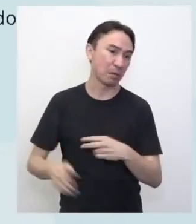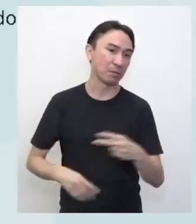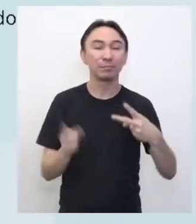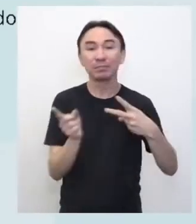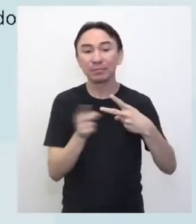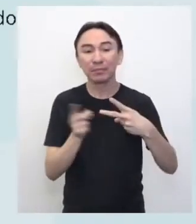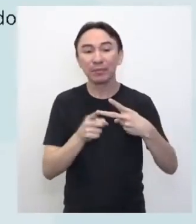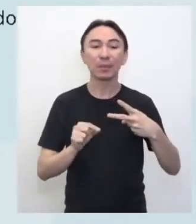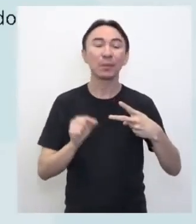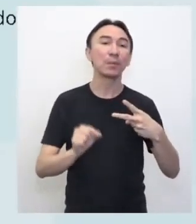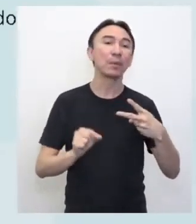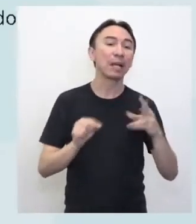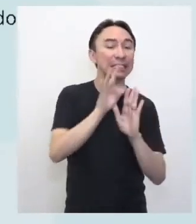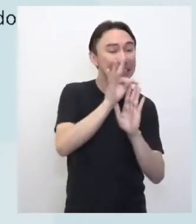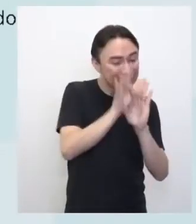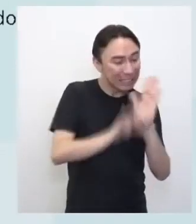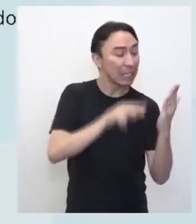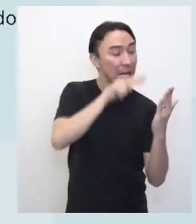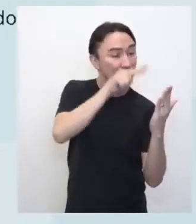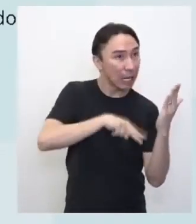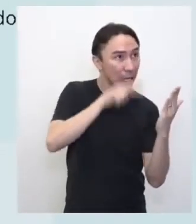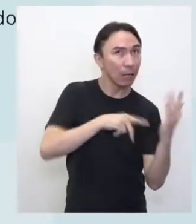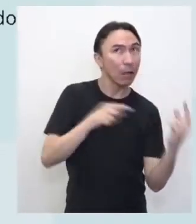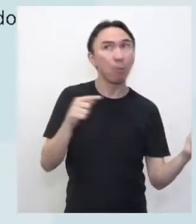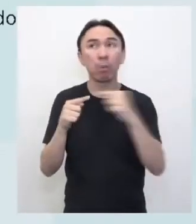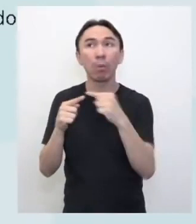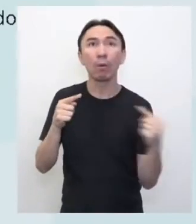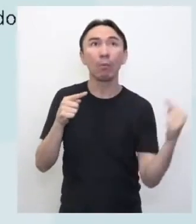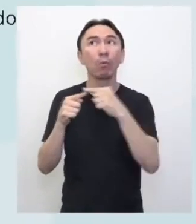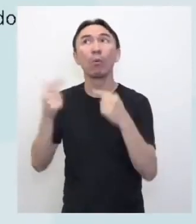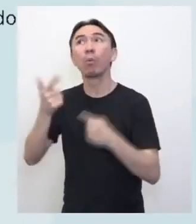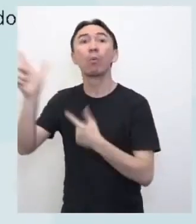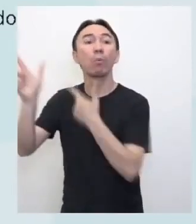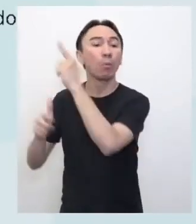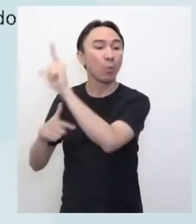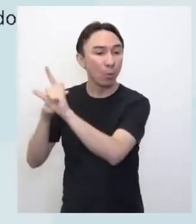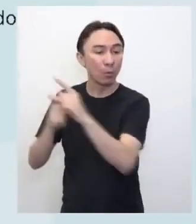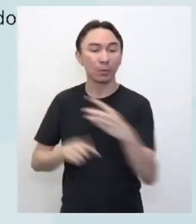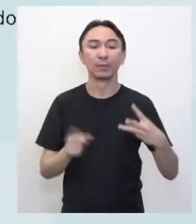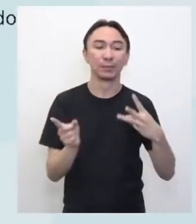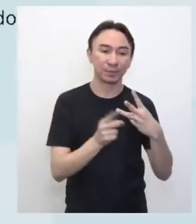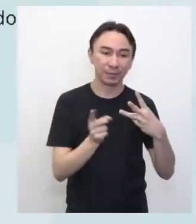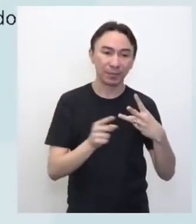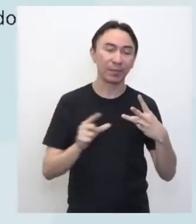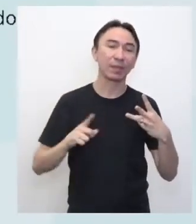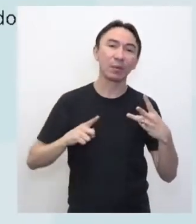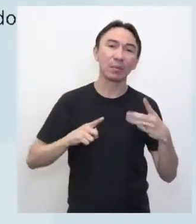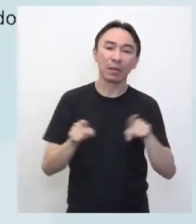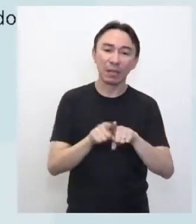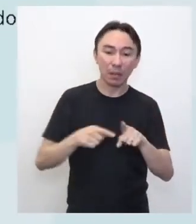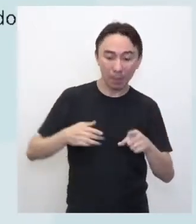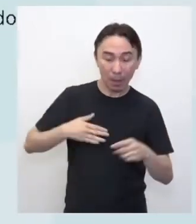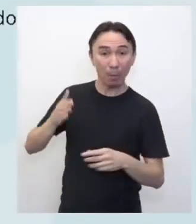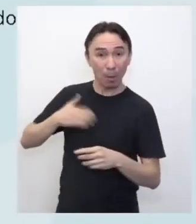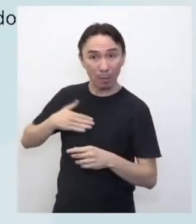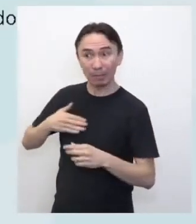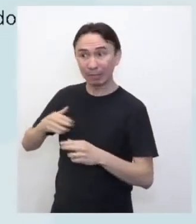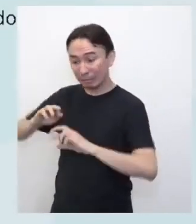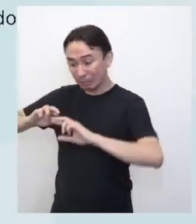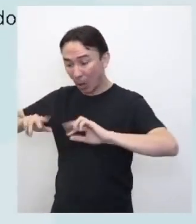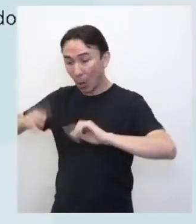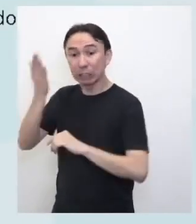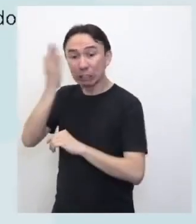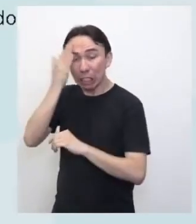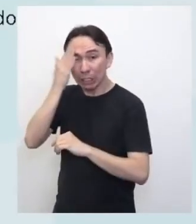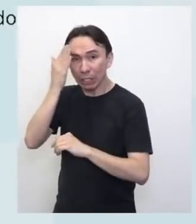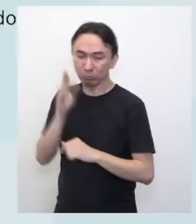texto lido com outras de conhecimento prévio, utilizar repertório cultural próprio para ampliar sentidos do texto. E a